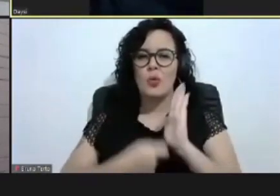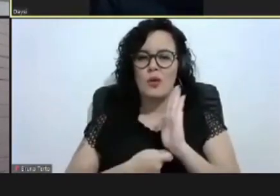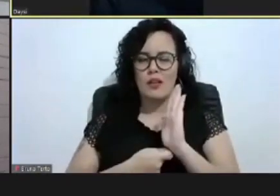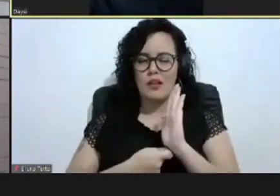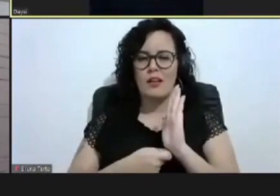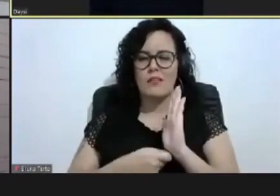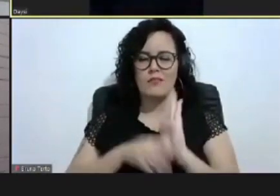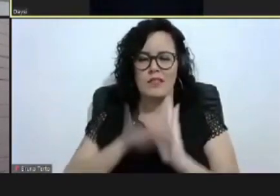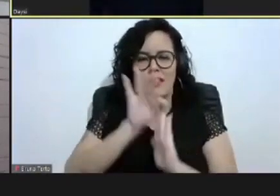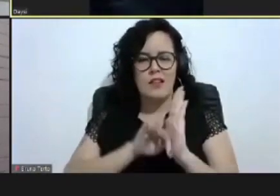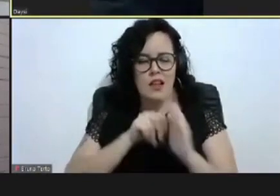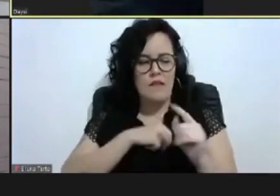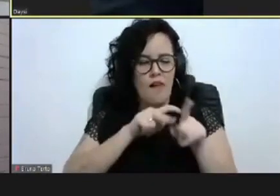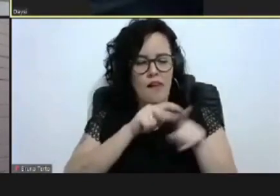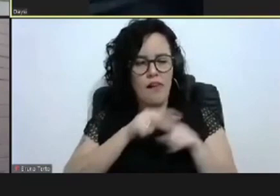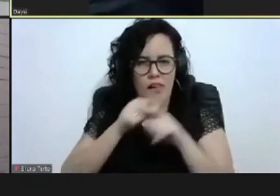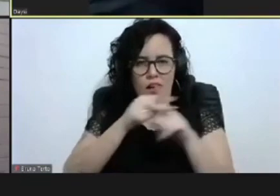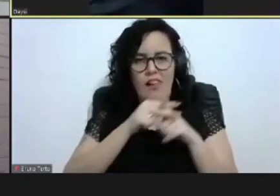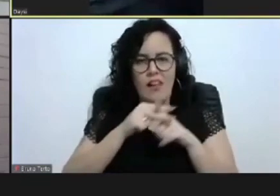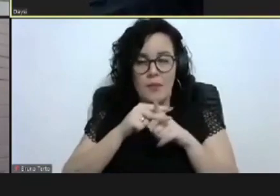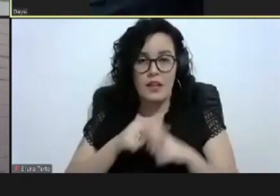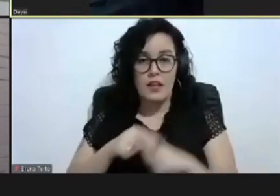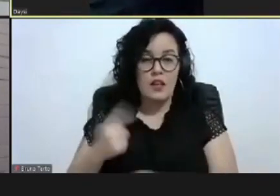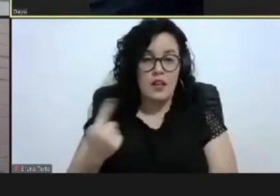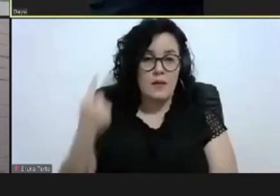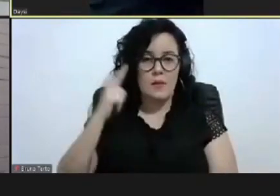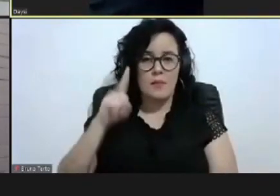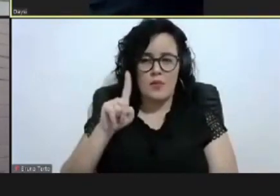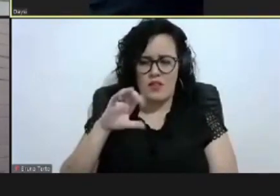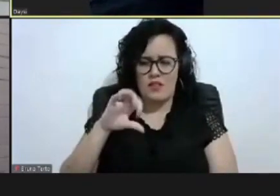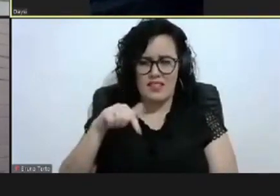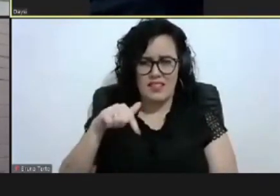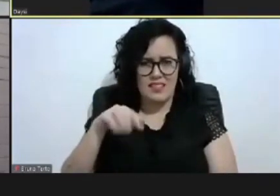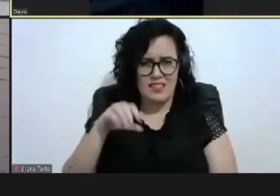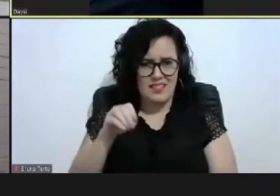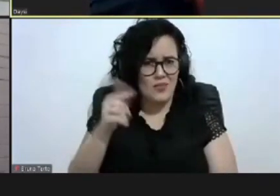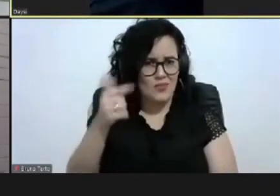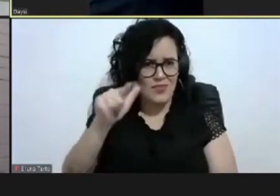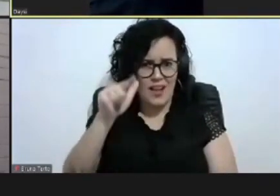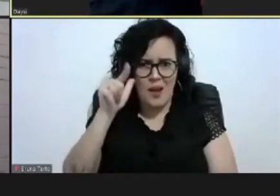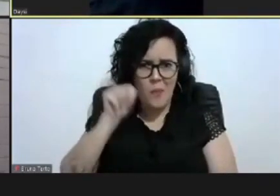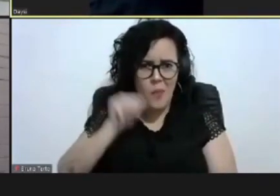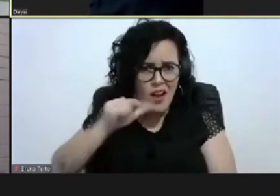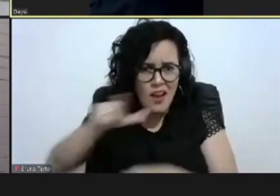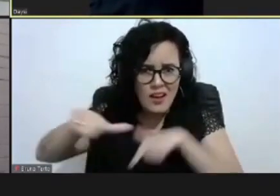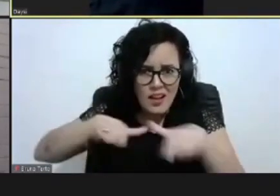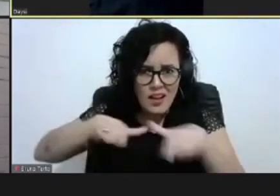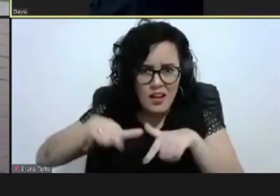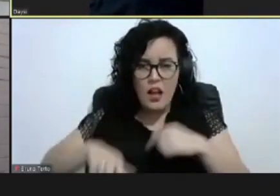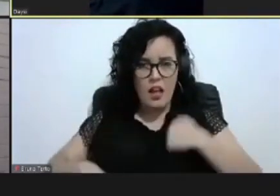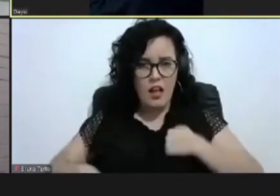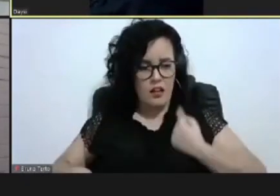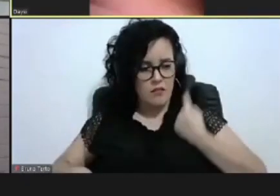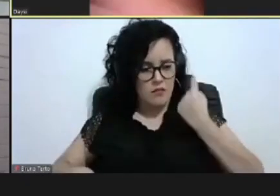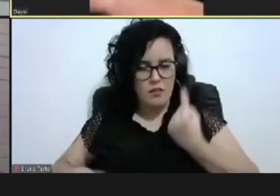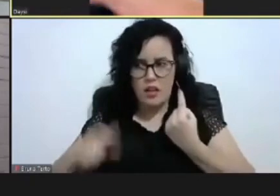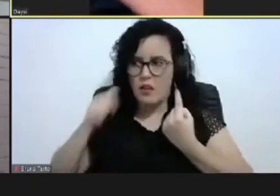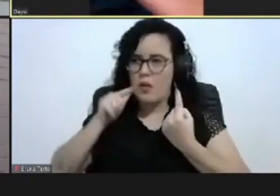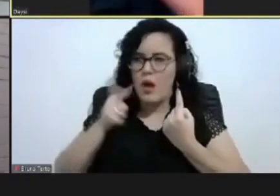realmente, isso foi anos 70, não tinha mulher na ilha de edição. Tinha eu e mais uma num ambiente